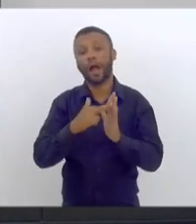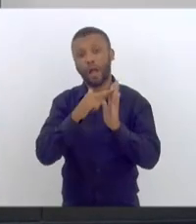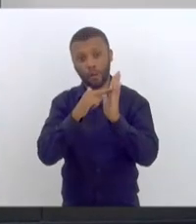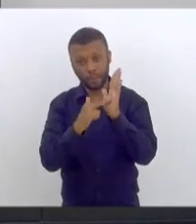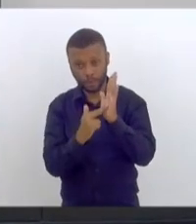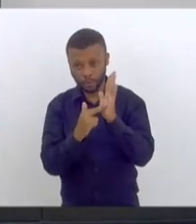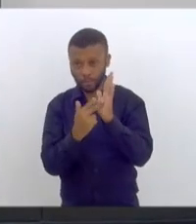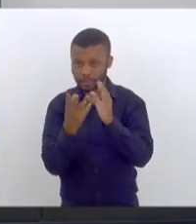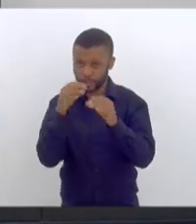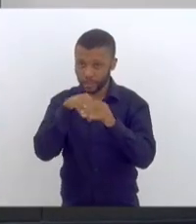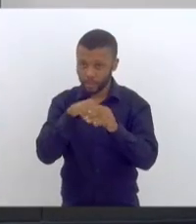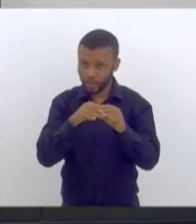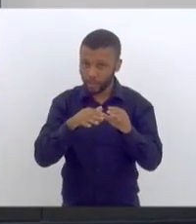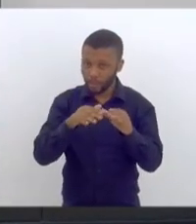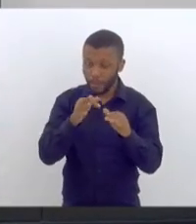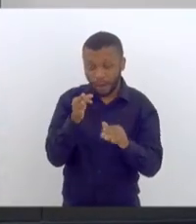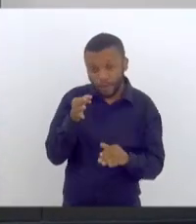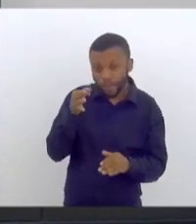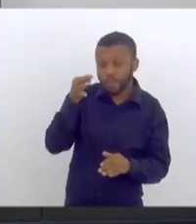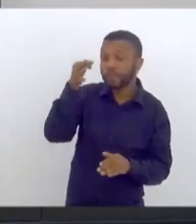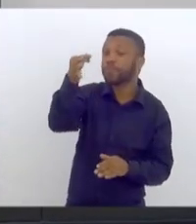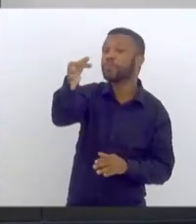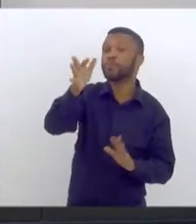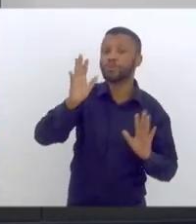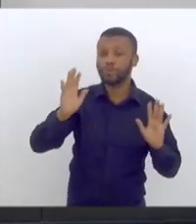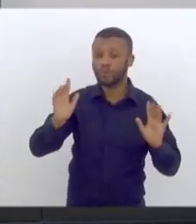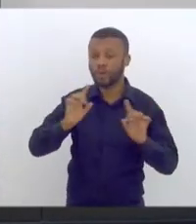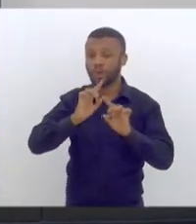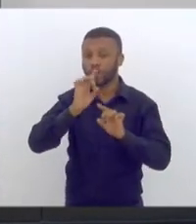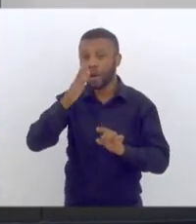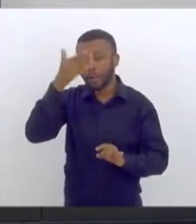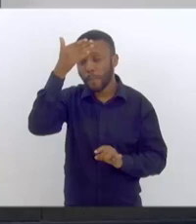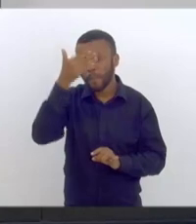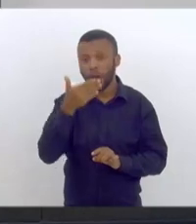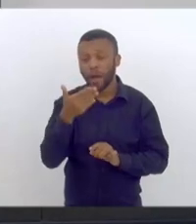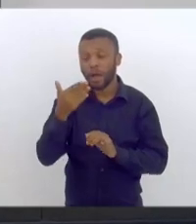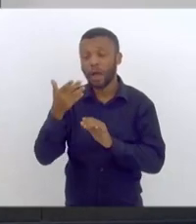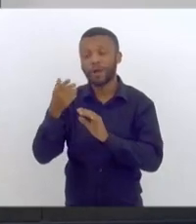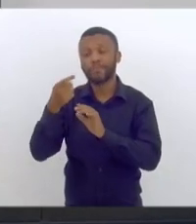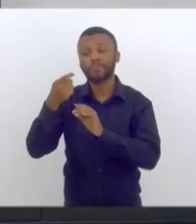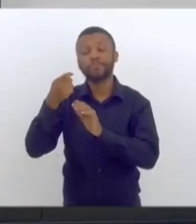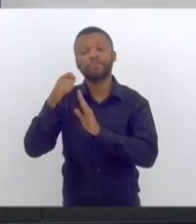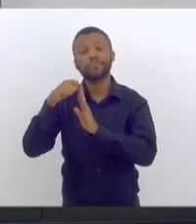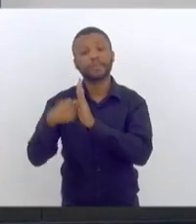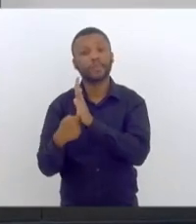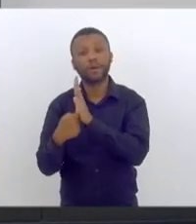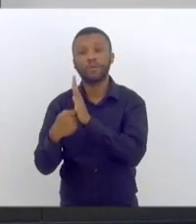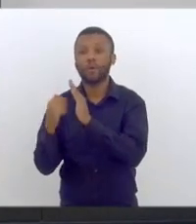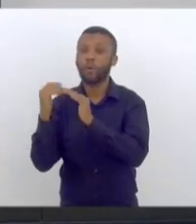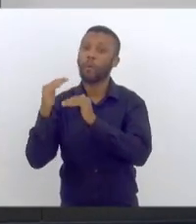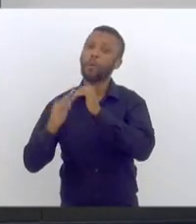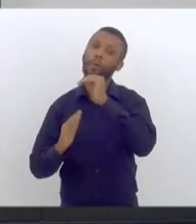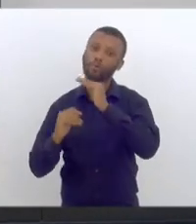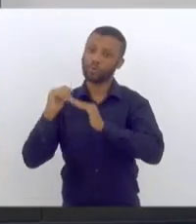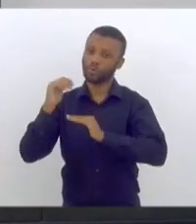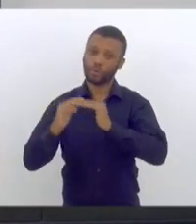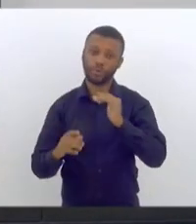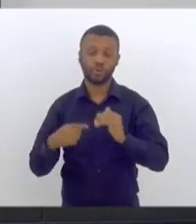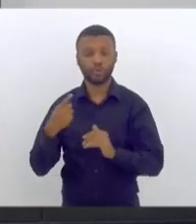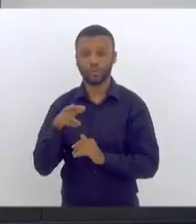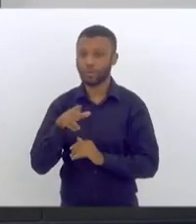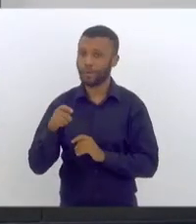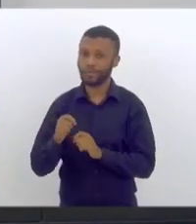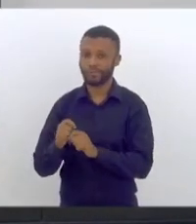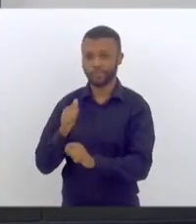não para futura regulamentação vocês falam mas só para construir essa redação que a gente e não beneficiário vai